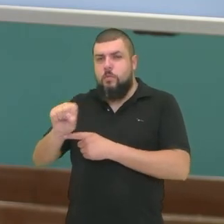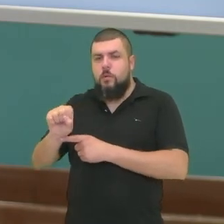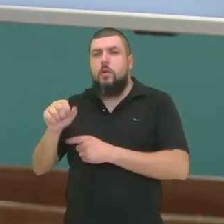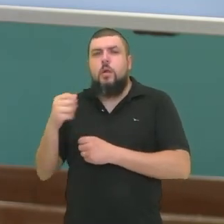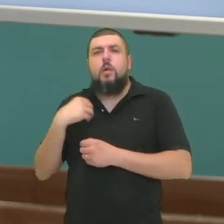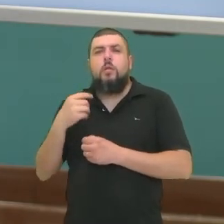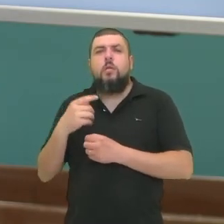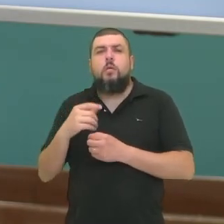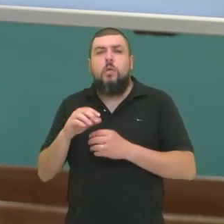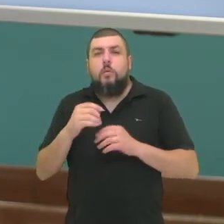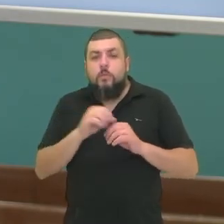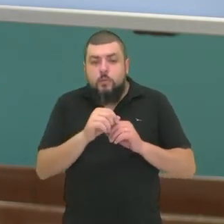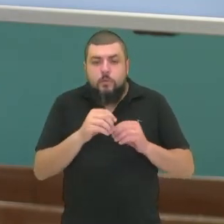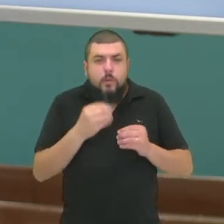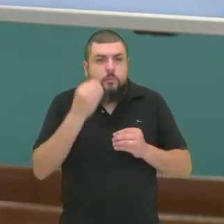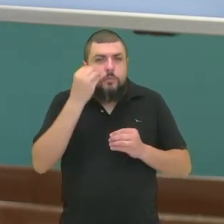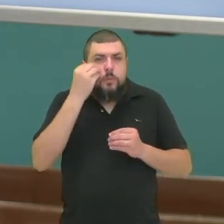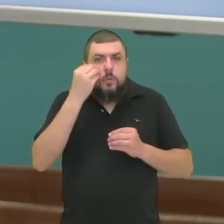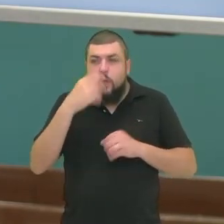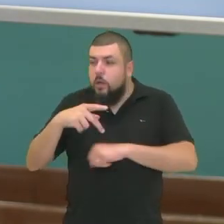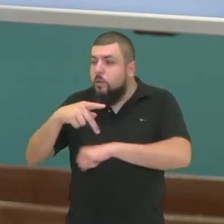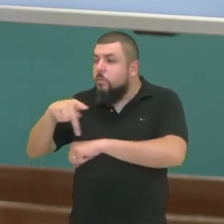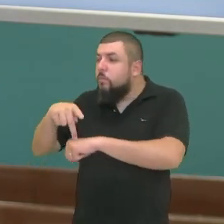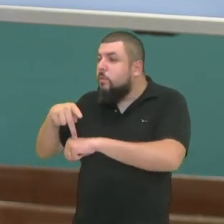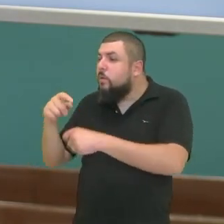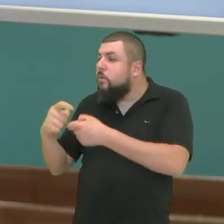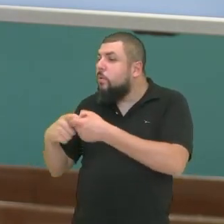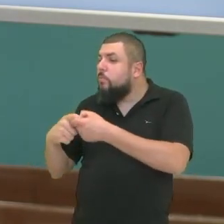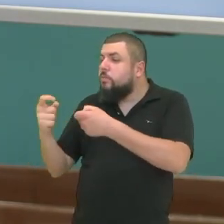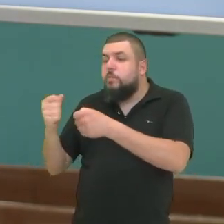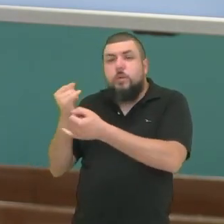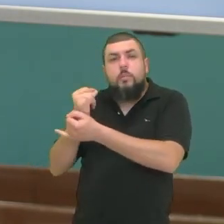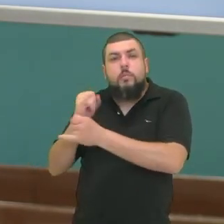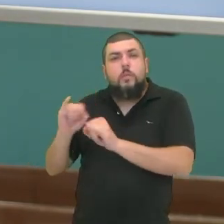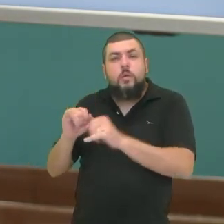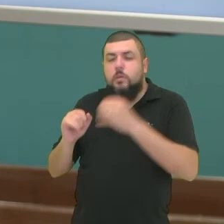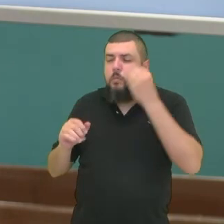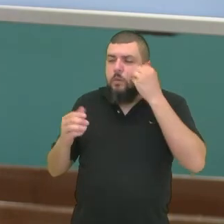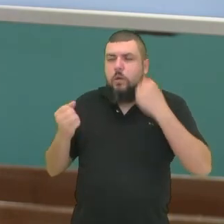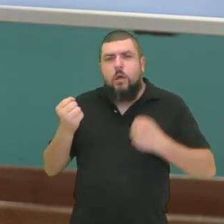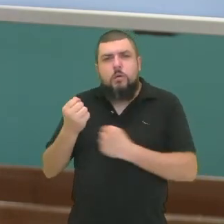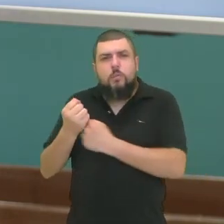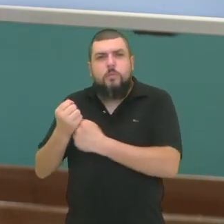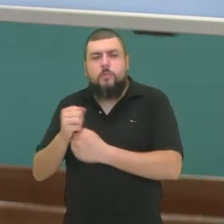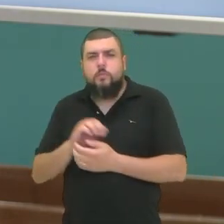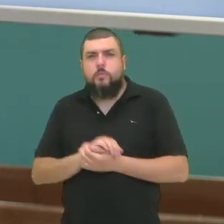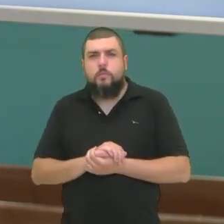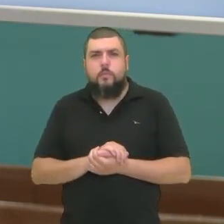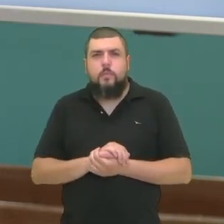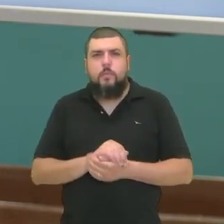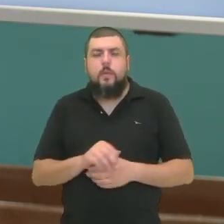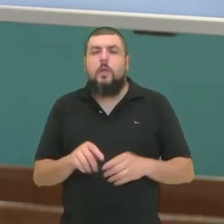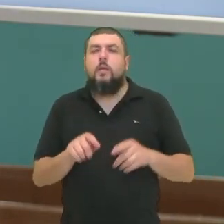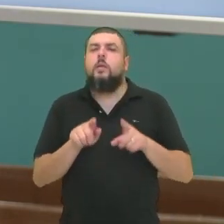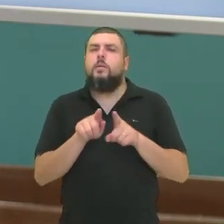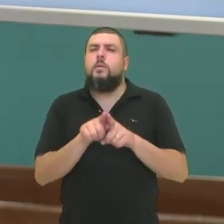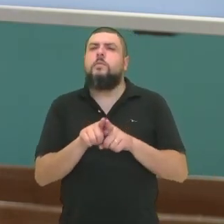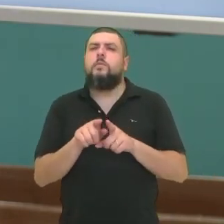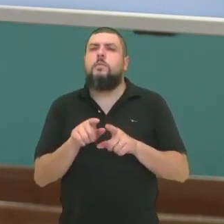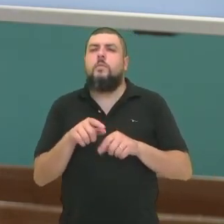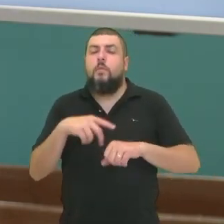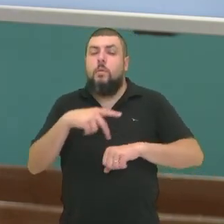que buscavam independência ao longo de todo o mundo. E não ficava bem visto, né, um país